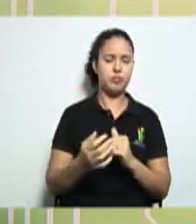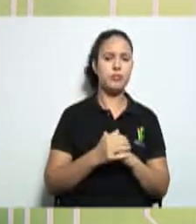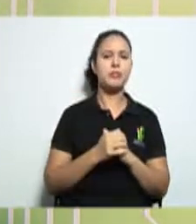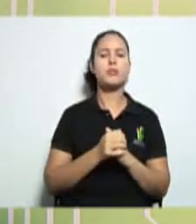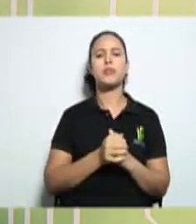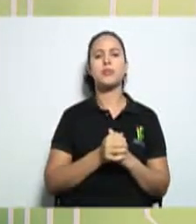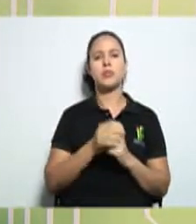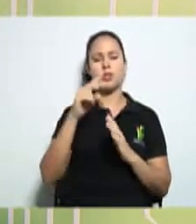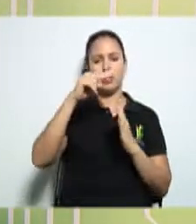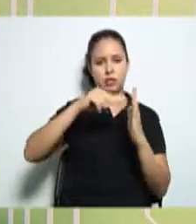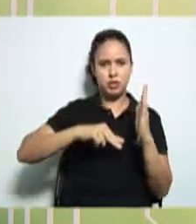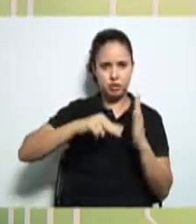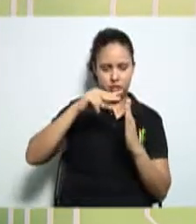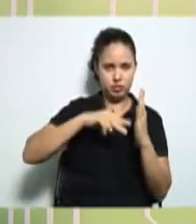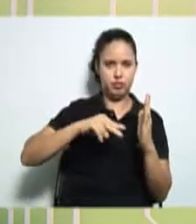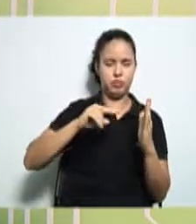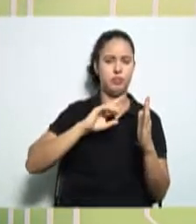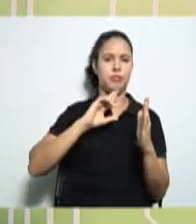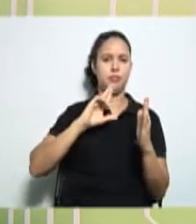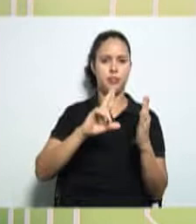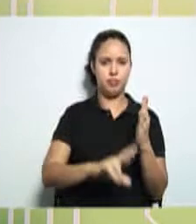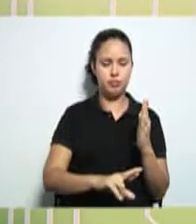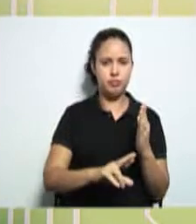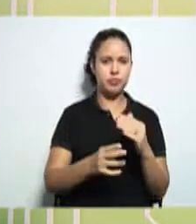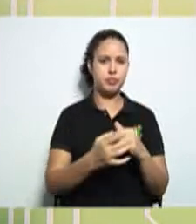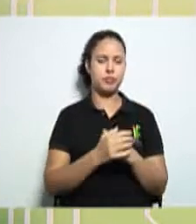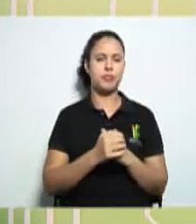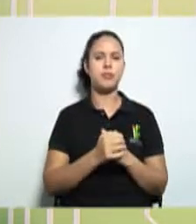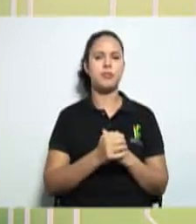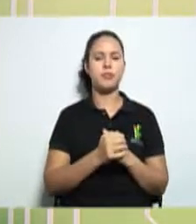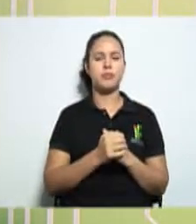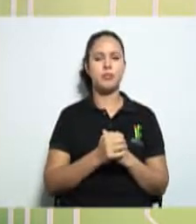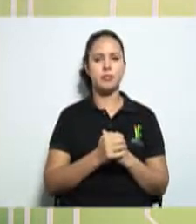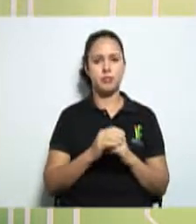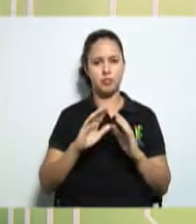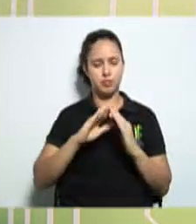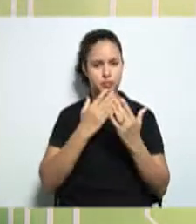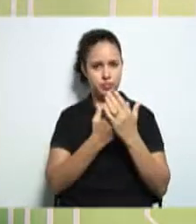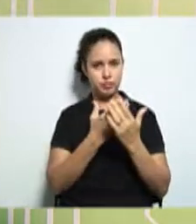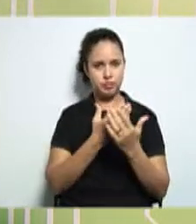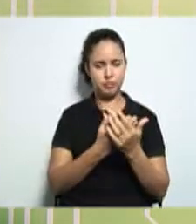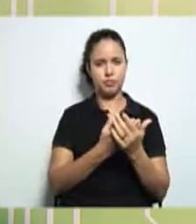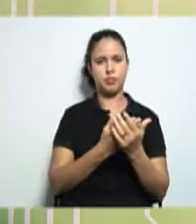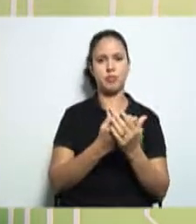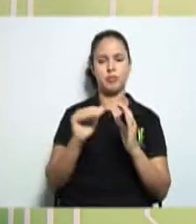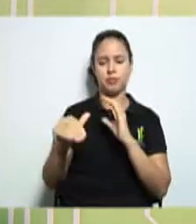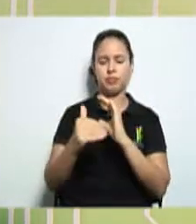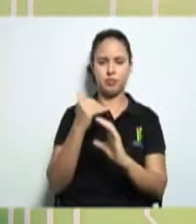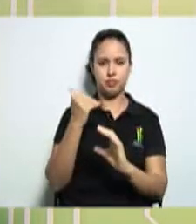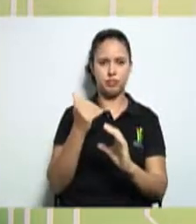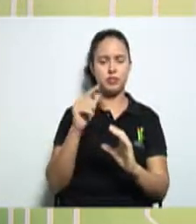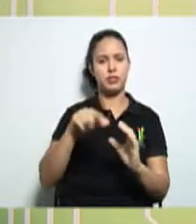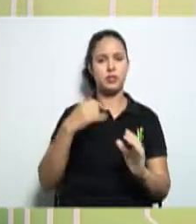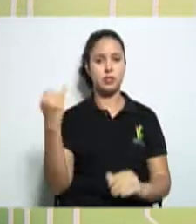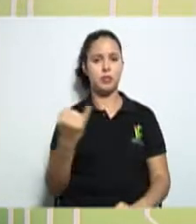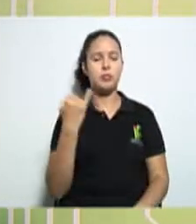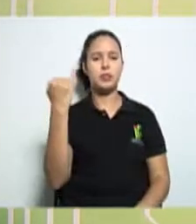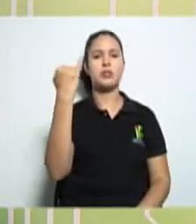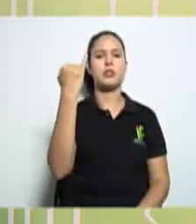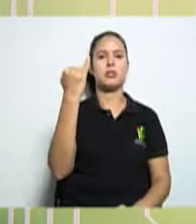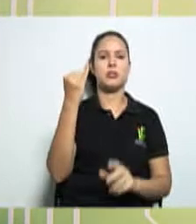e fazer a citação das respostas relacionadas às escolas que enviaram as respostas, é importante que vocês